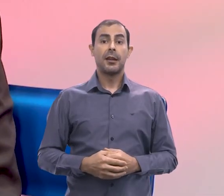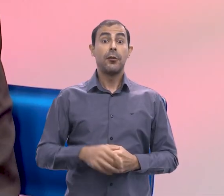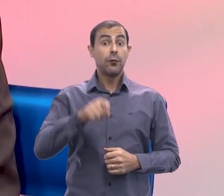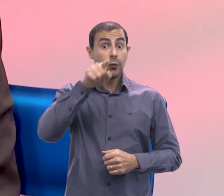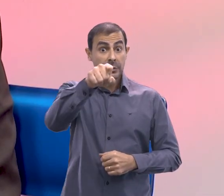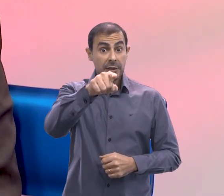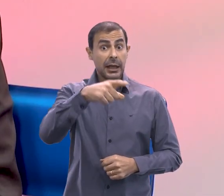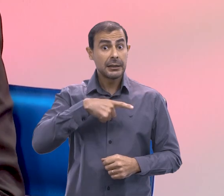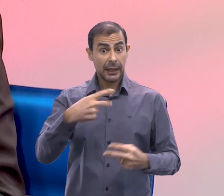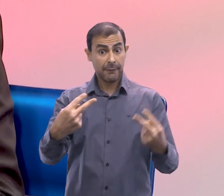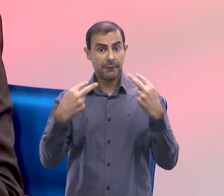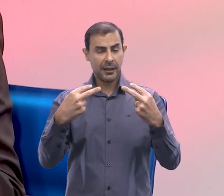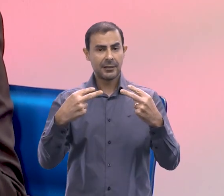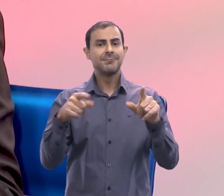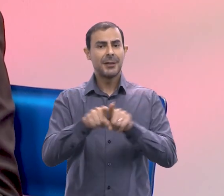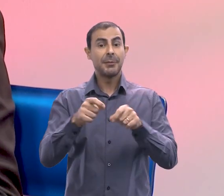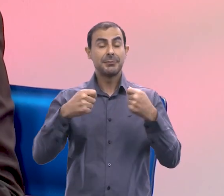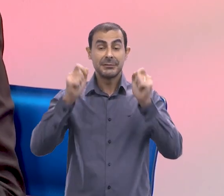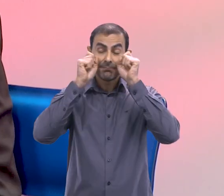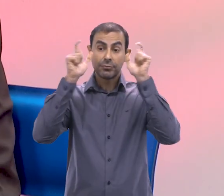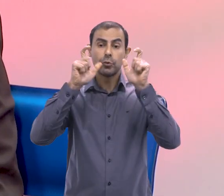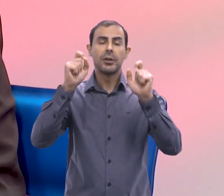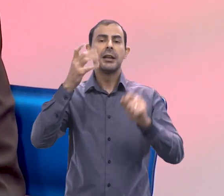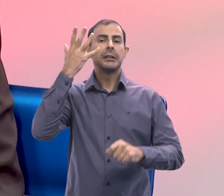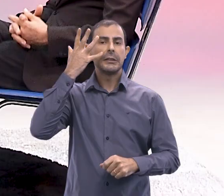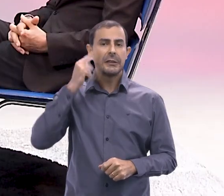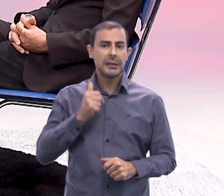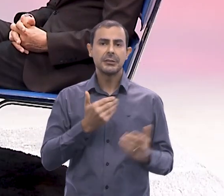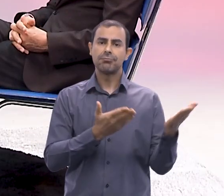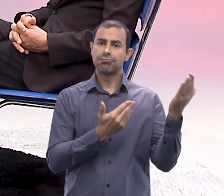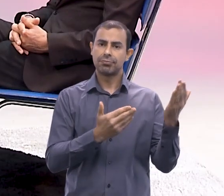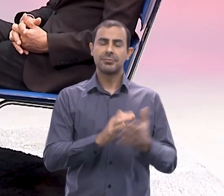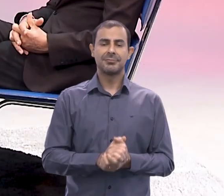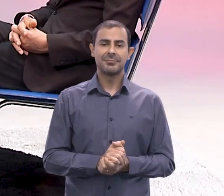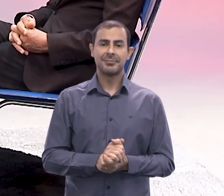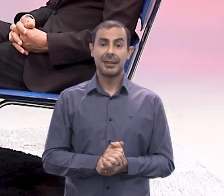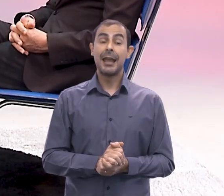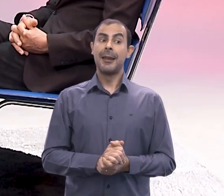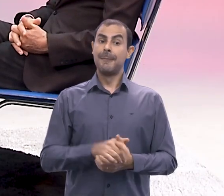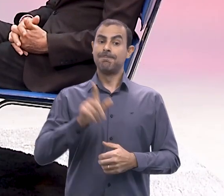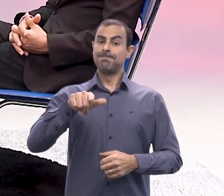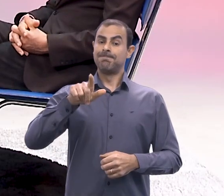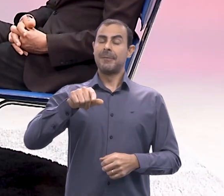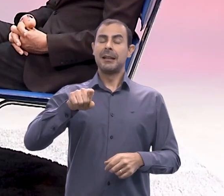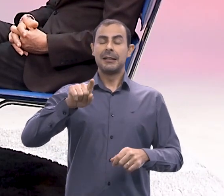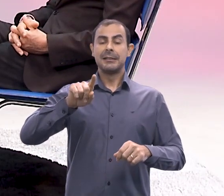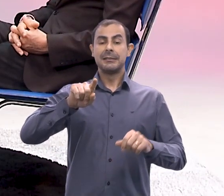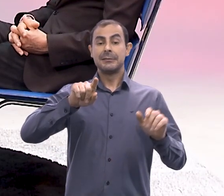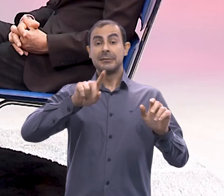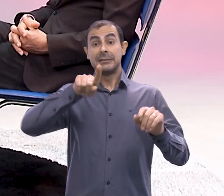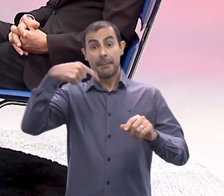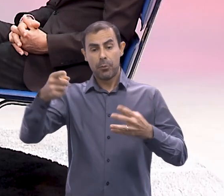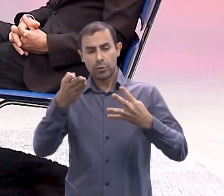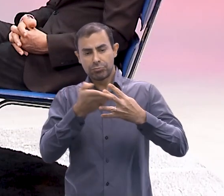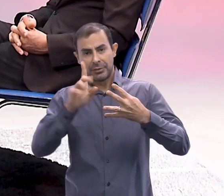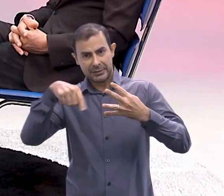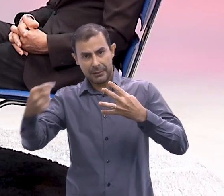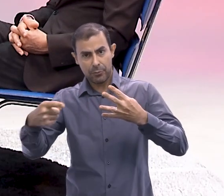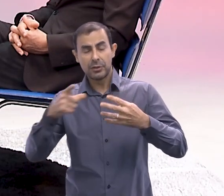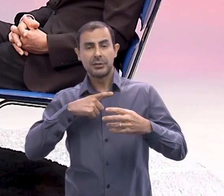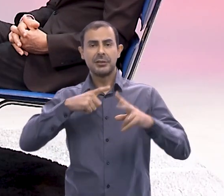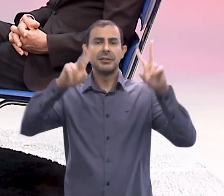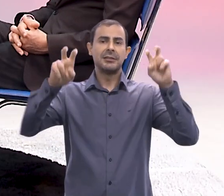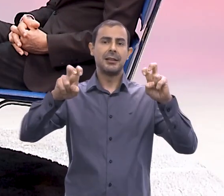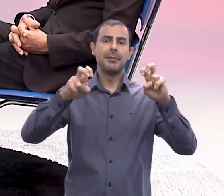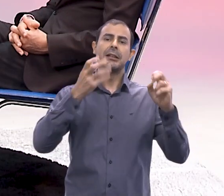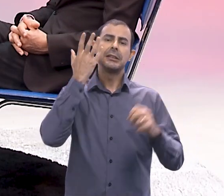que estão nos vendo, envolvendo crianças e adolescentes. A gente vai falar até um pouco mais no segundo bloco em relação a essa questão dos